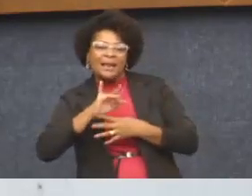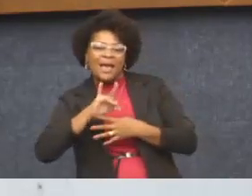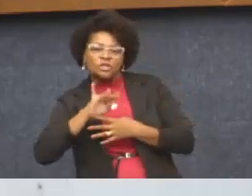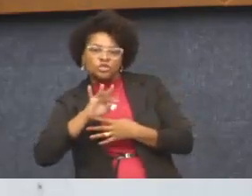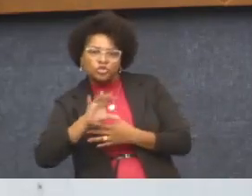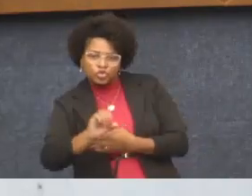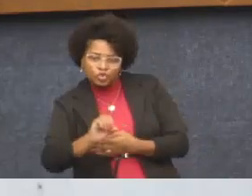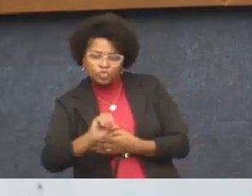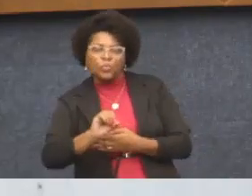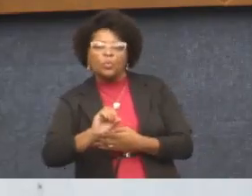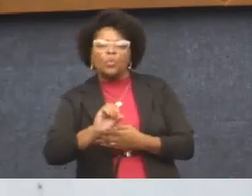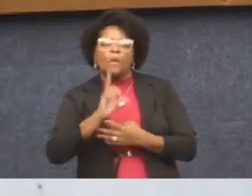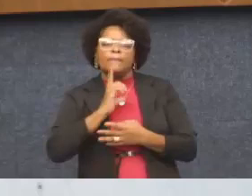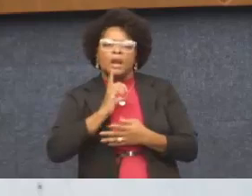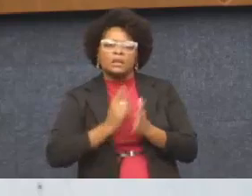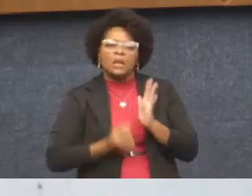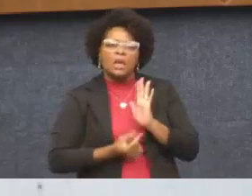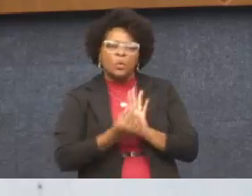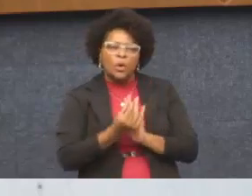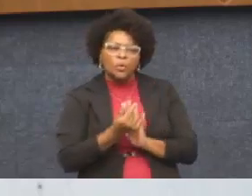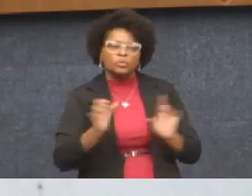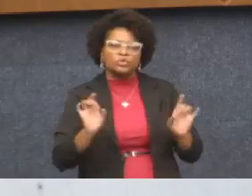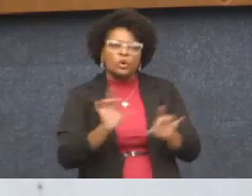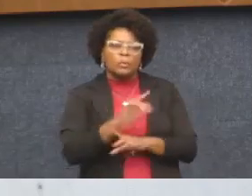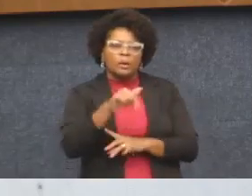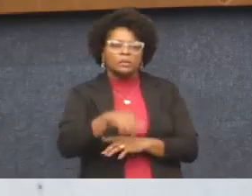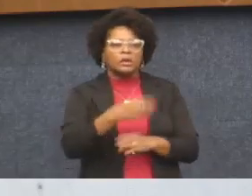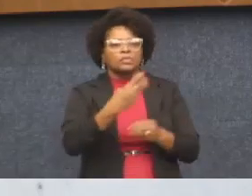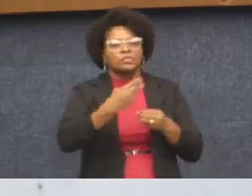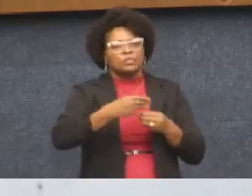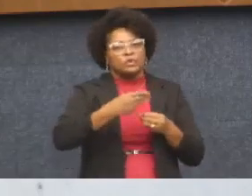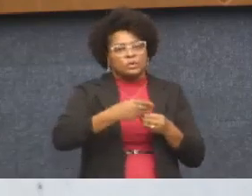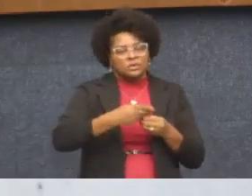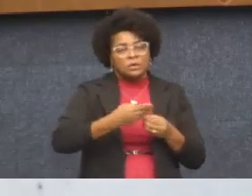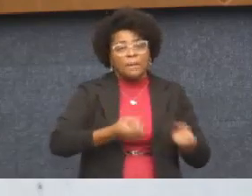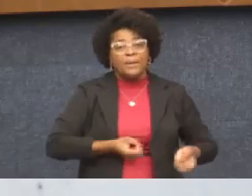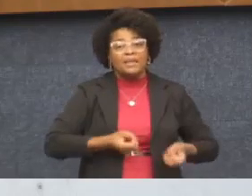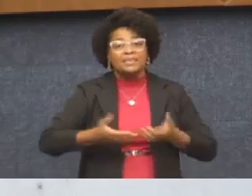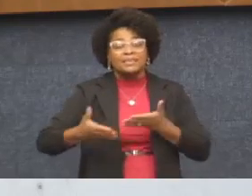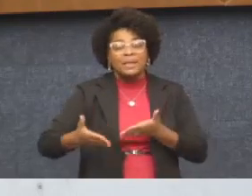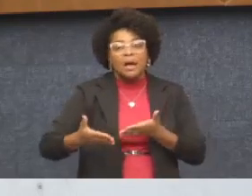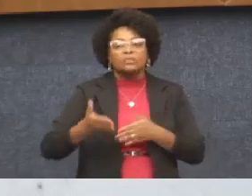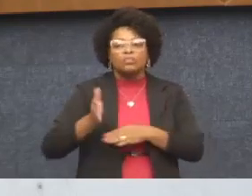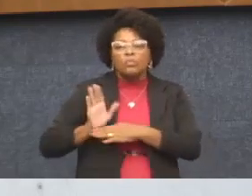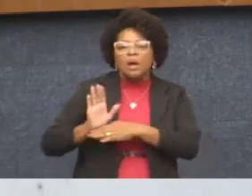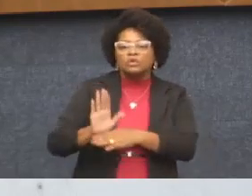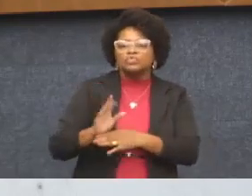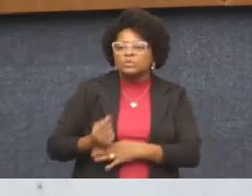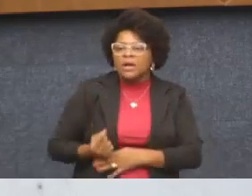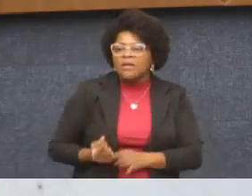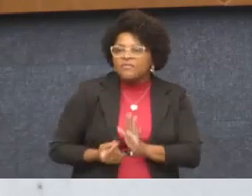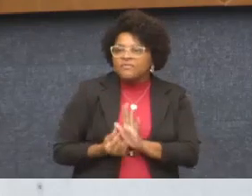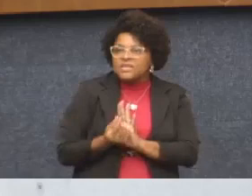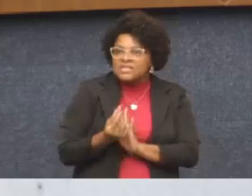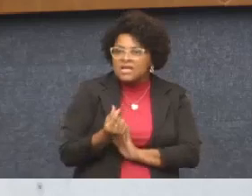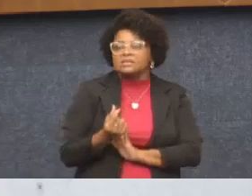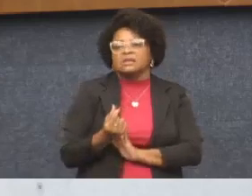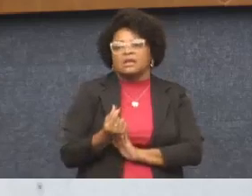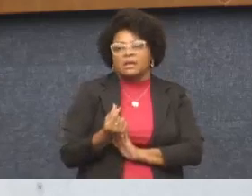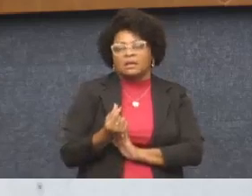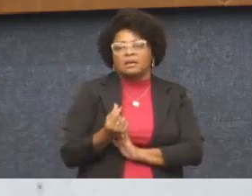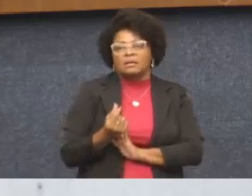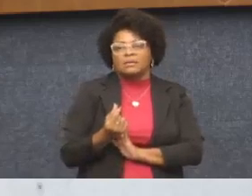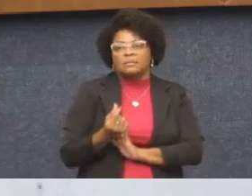recursos complementares recebidos pelo município no âmbito da assistência financeira complementar para o cumprimento do piso